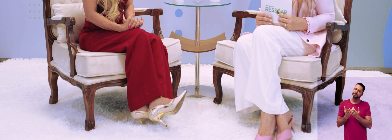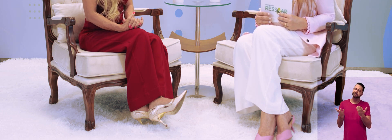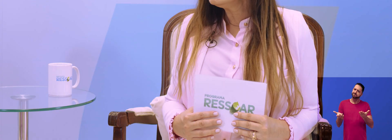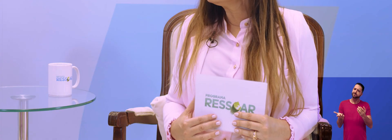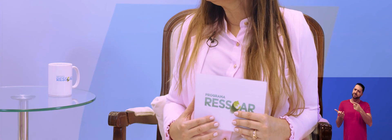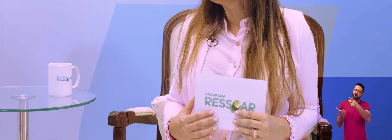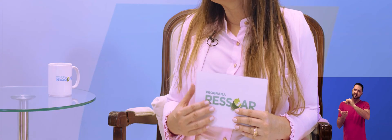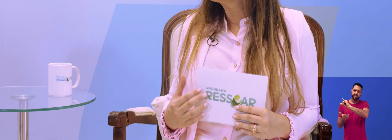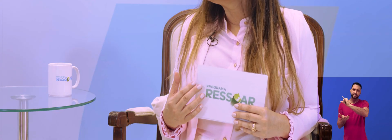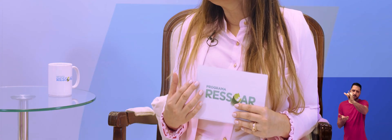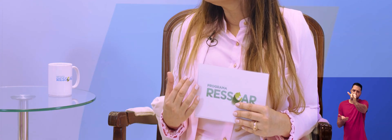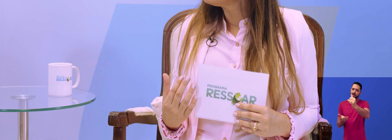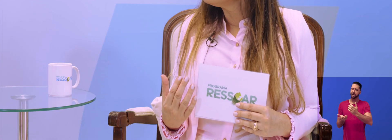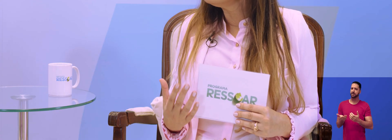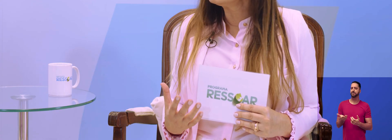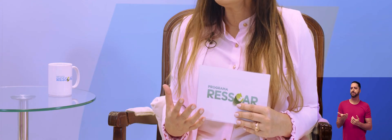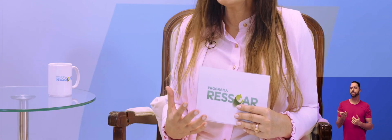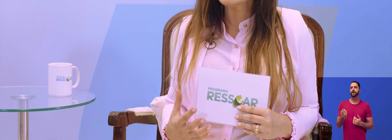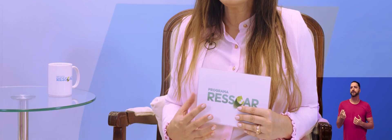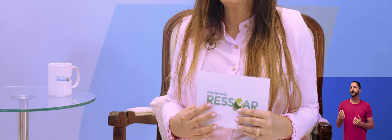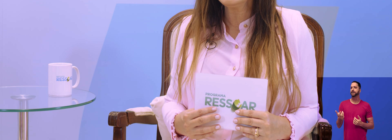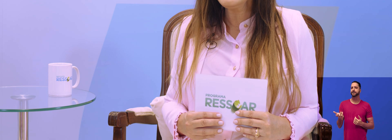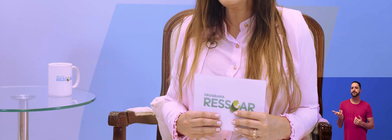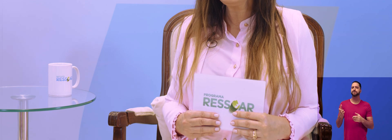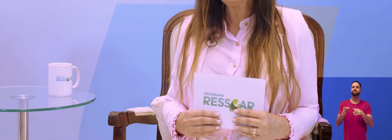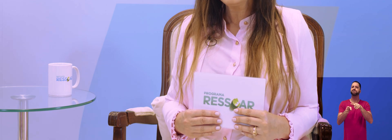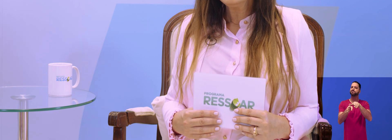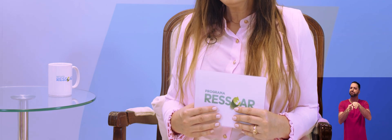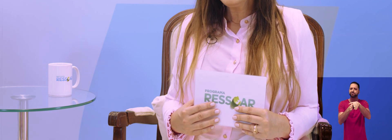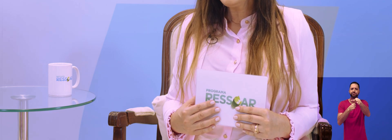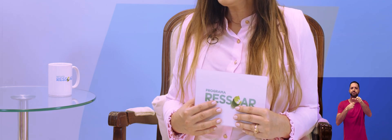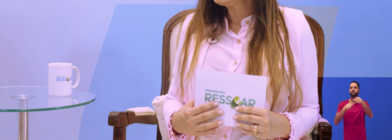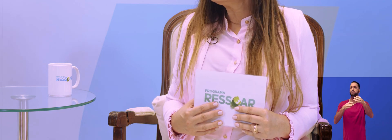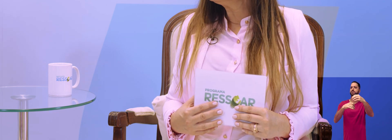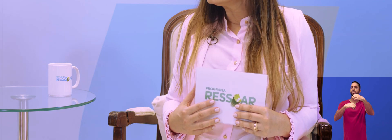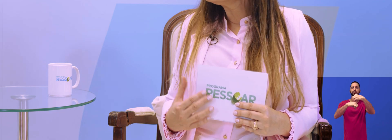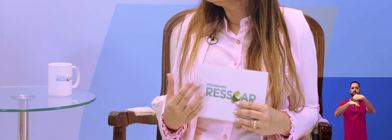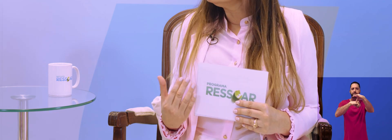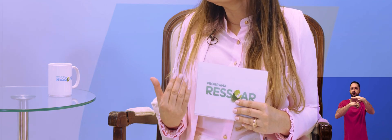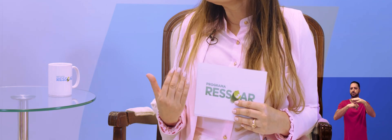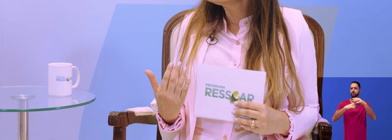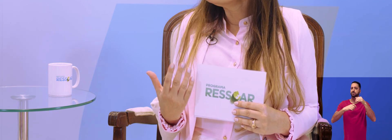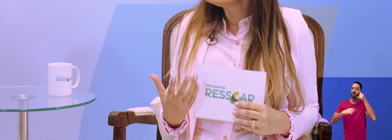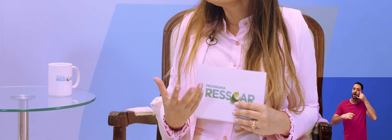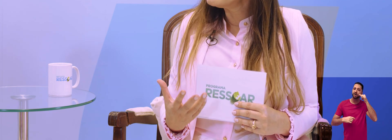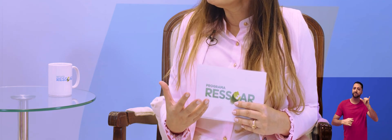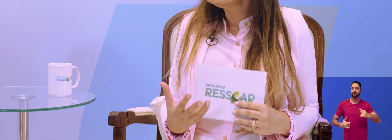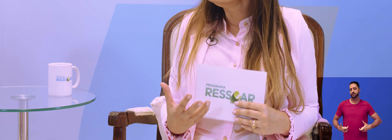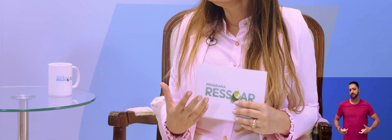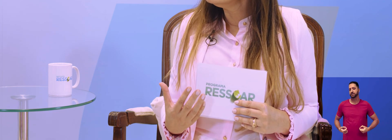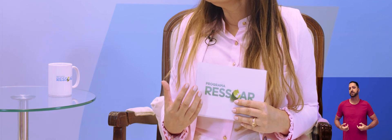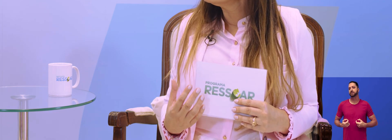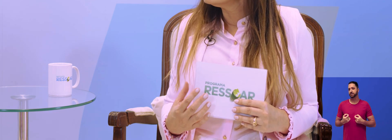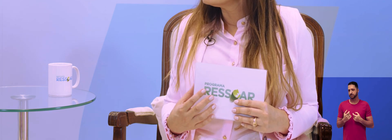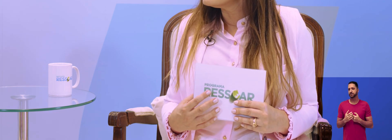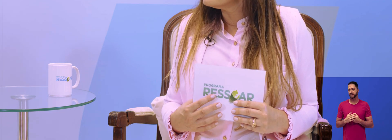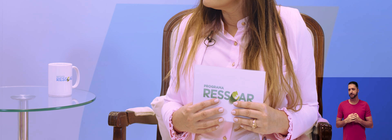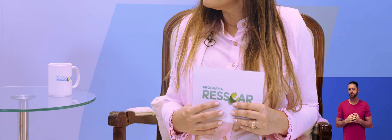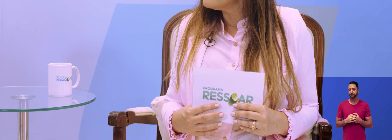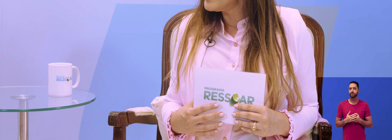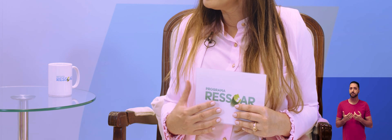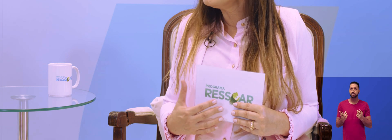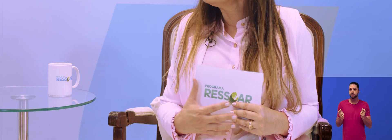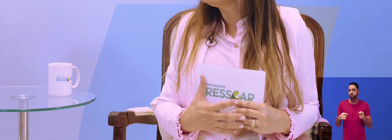tudo, eu queria que você, então, agora começasse a falar das orientações para não ter o